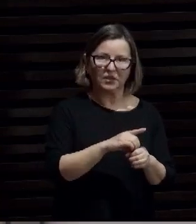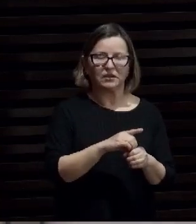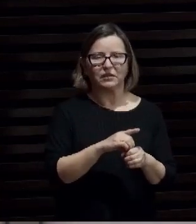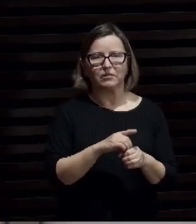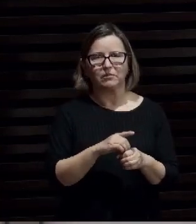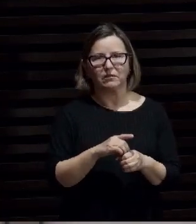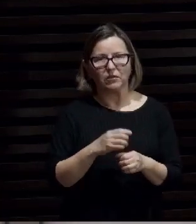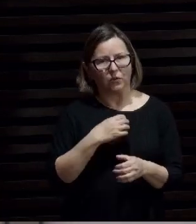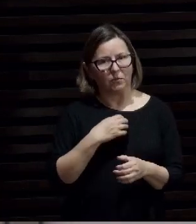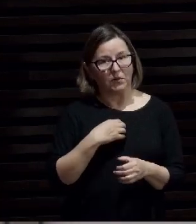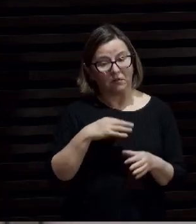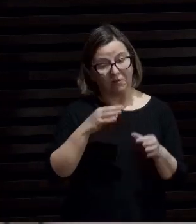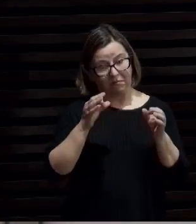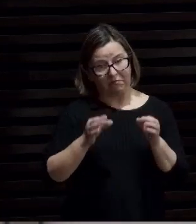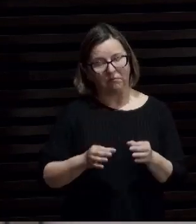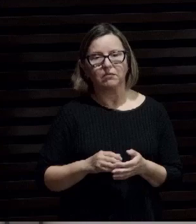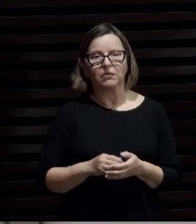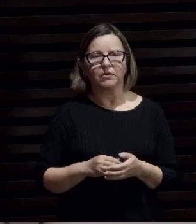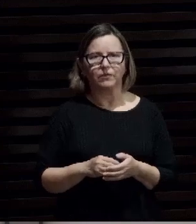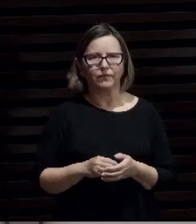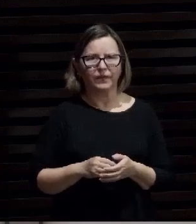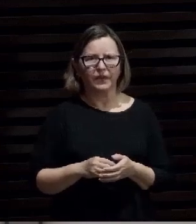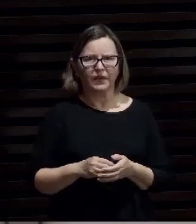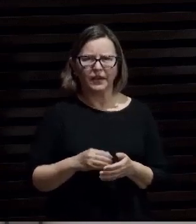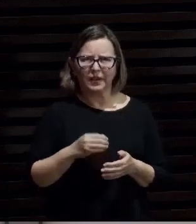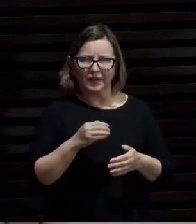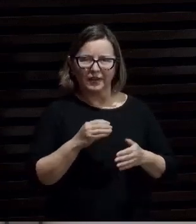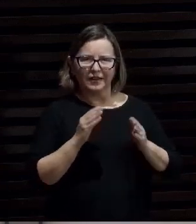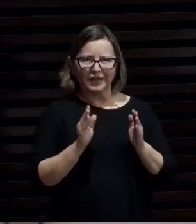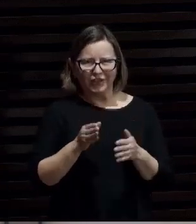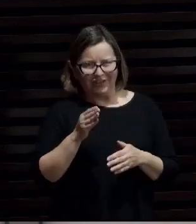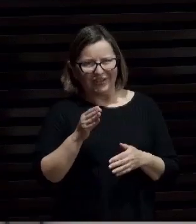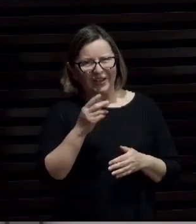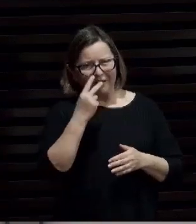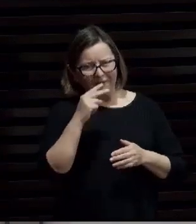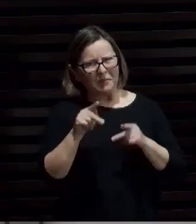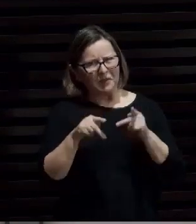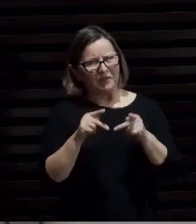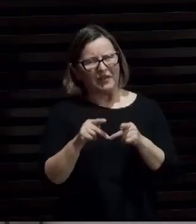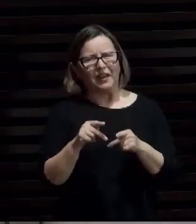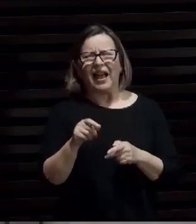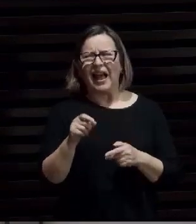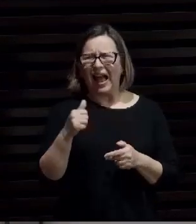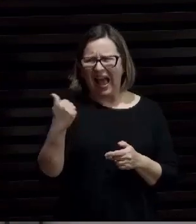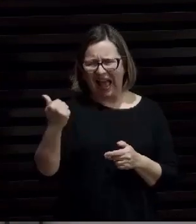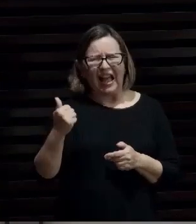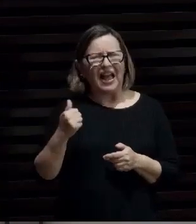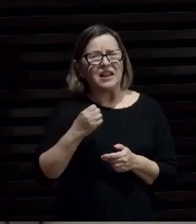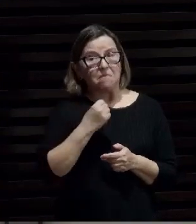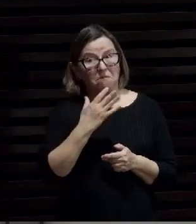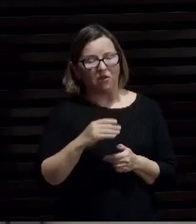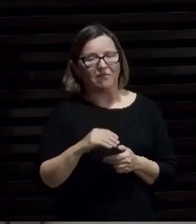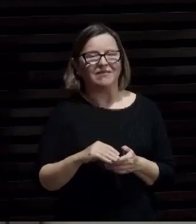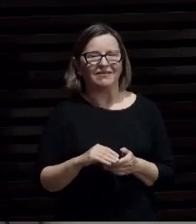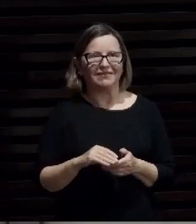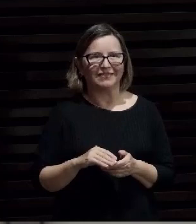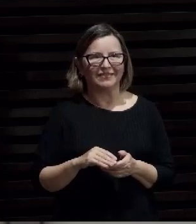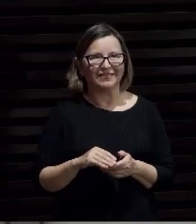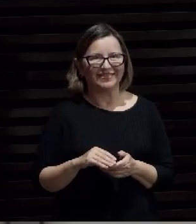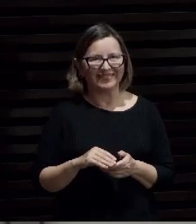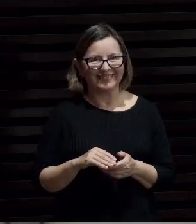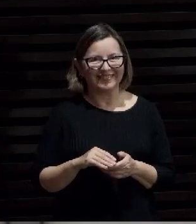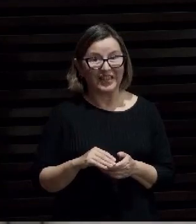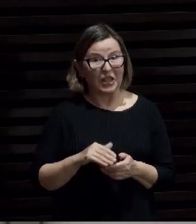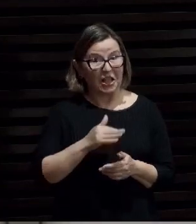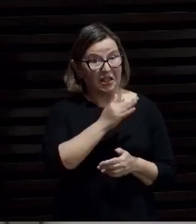ilibada. Você já ouviu aquela expressão assim, ele é uma pessoa boa? Já ouviu essa expressão? O fariseu não é uma pessoa boa, é a melhor